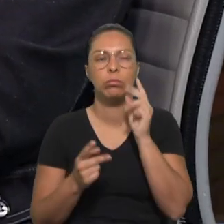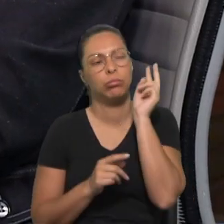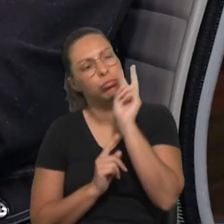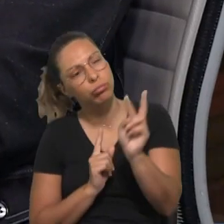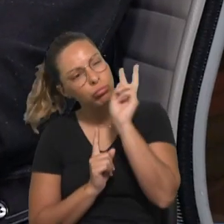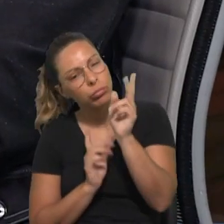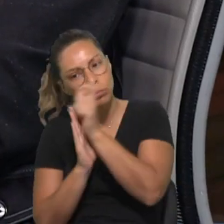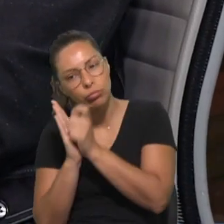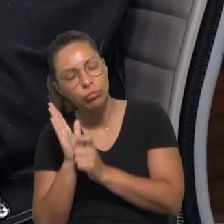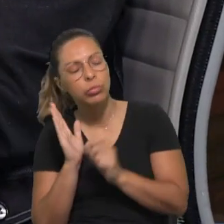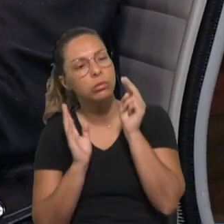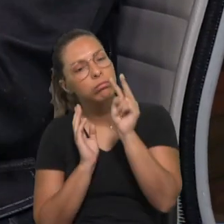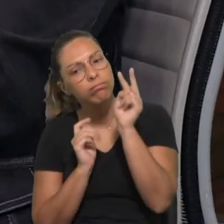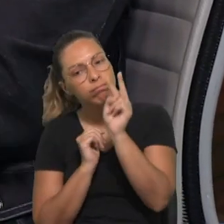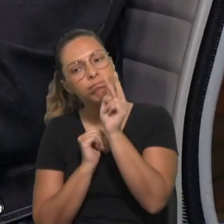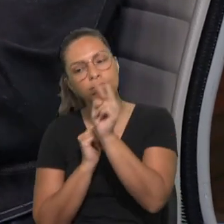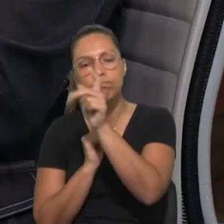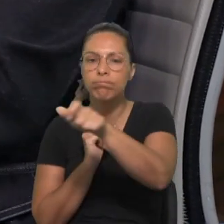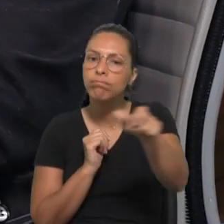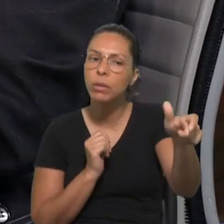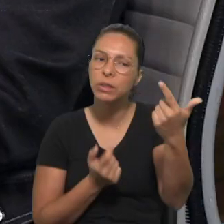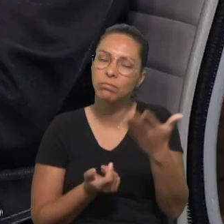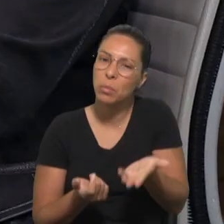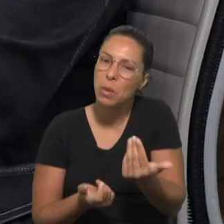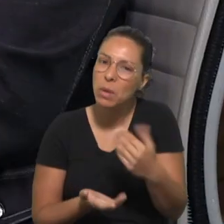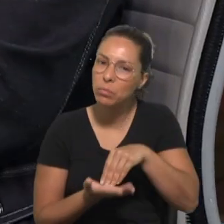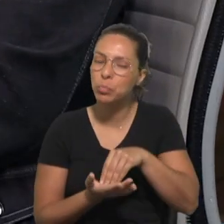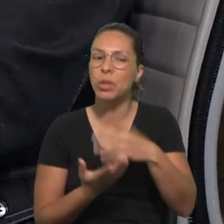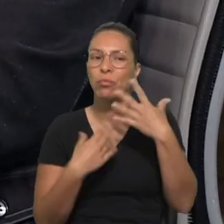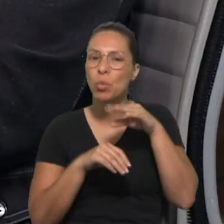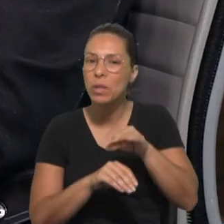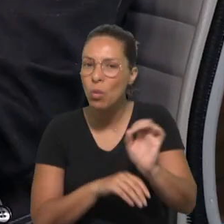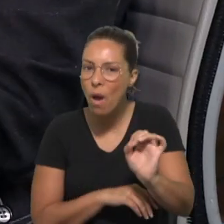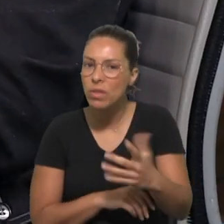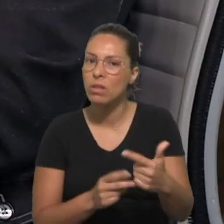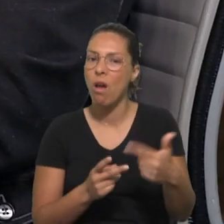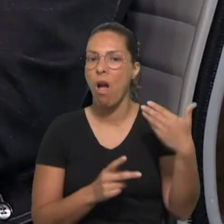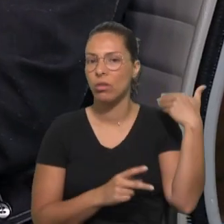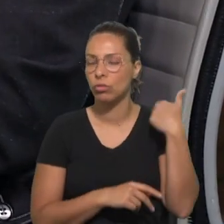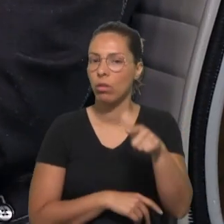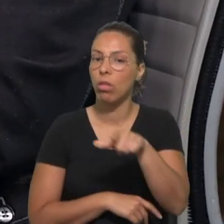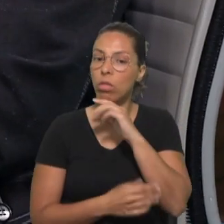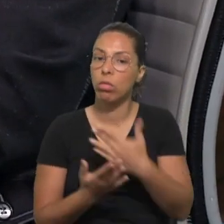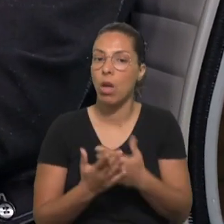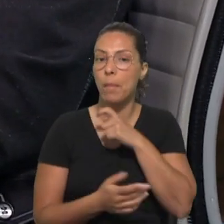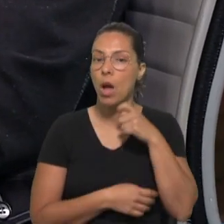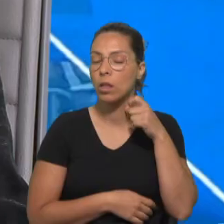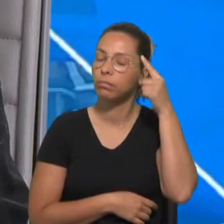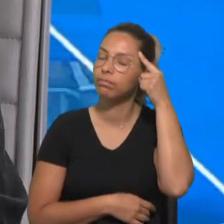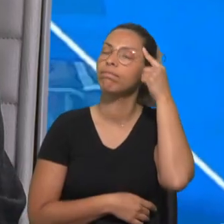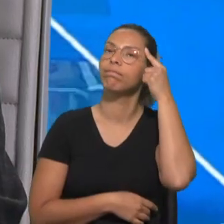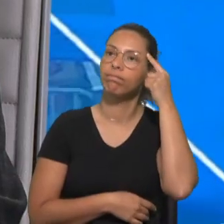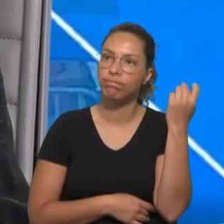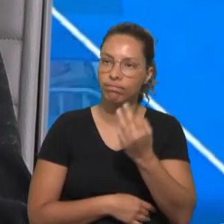observava nelas como precariedade e falta de formação, levava-o a intuir que a família precisava de ser cuidada